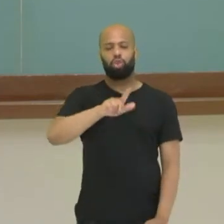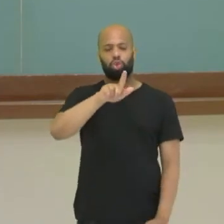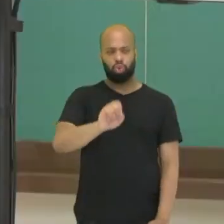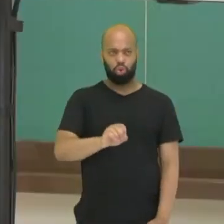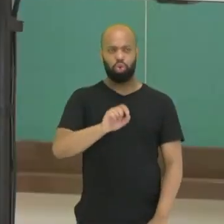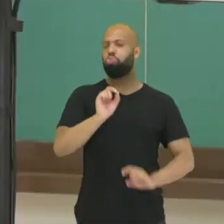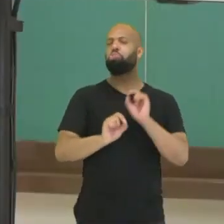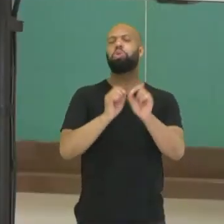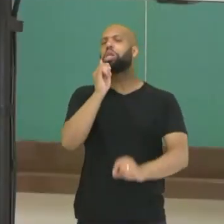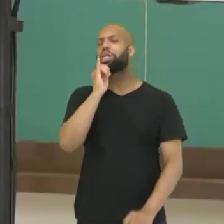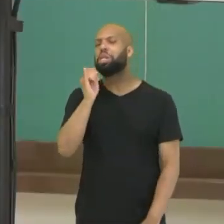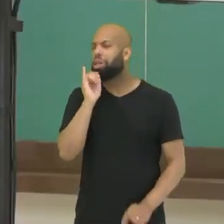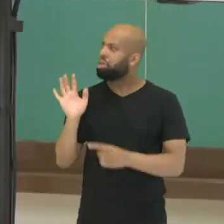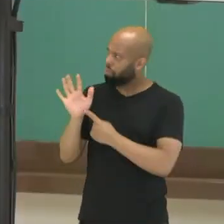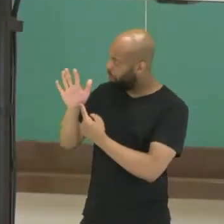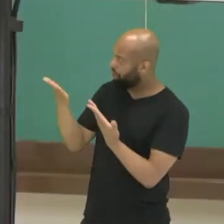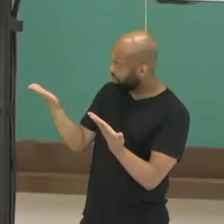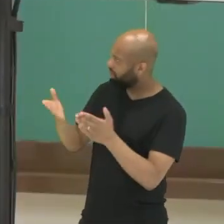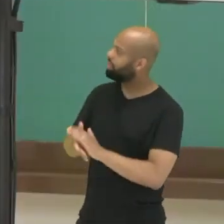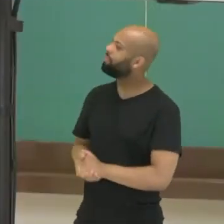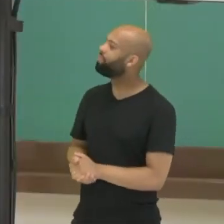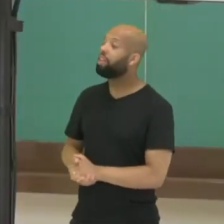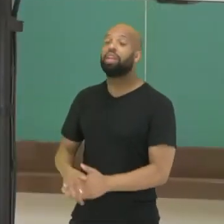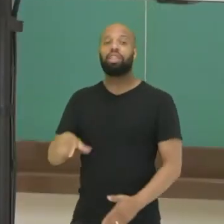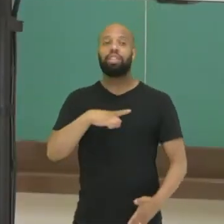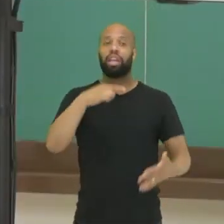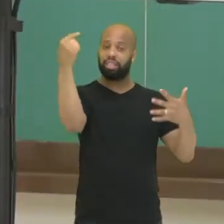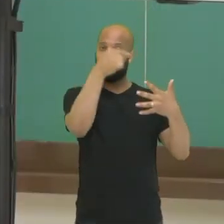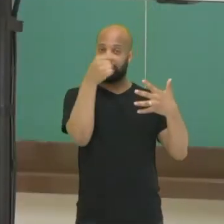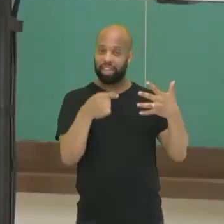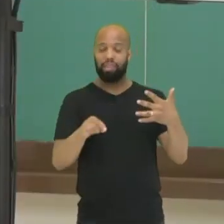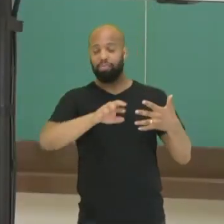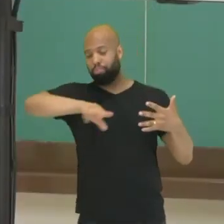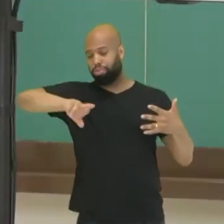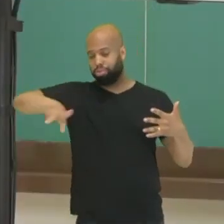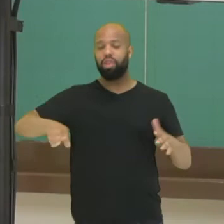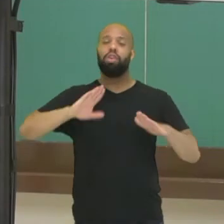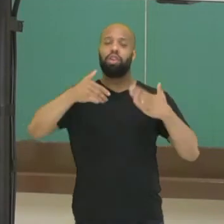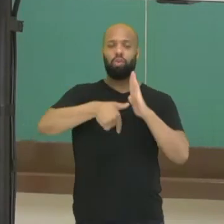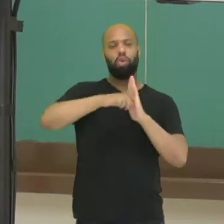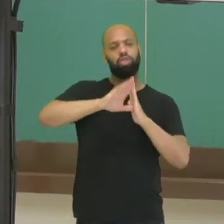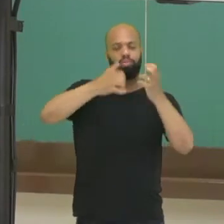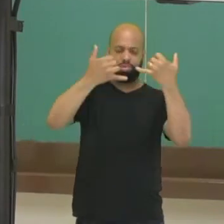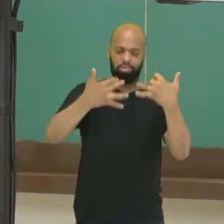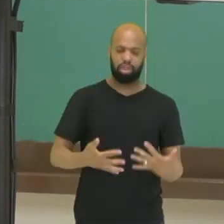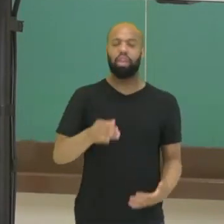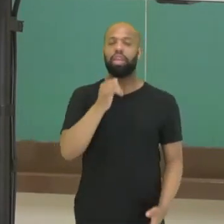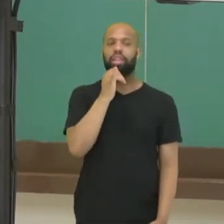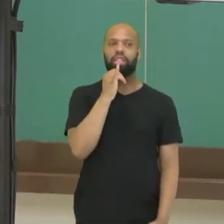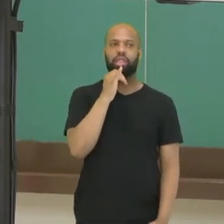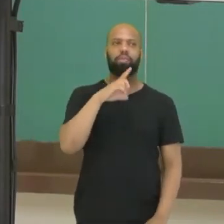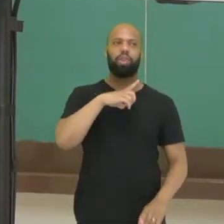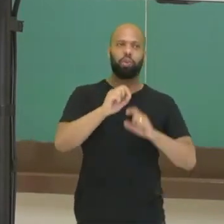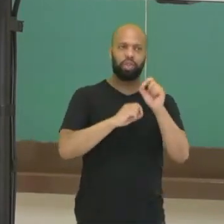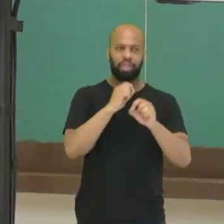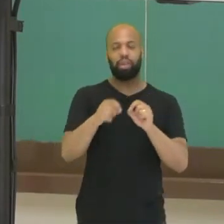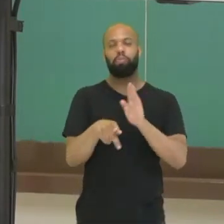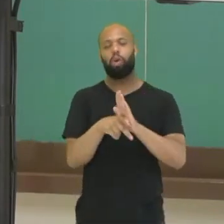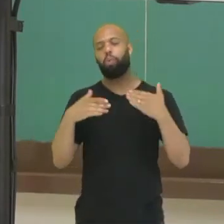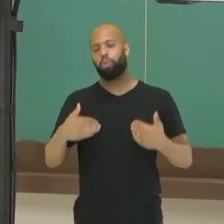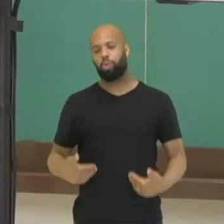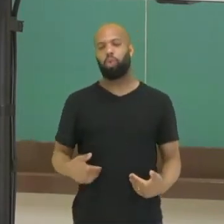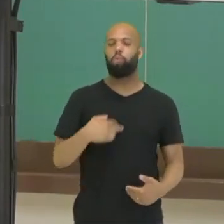de jogos teatrais, mas quais são esses jogos, né? Existem muitos jogos, né? Como a professora falou, que trabalha o corpo, voz,